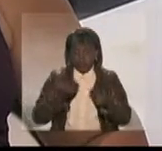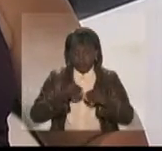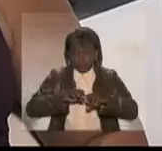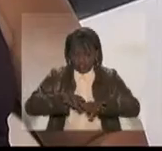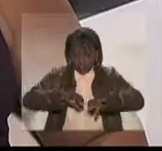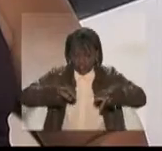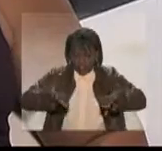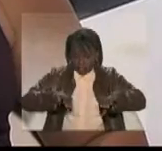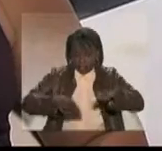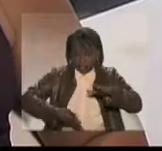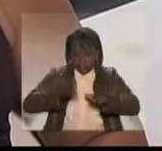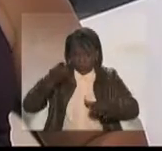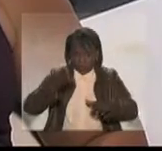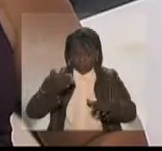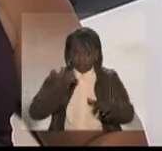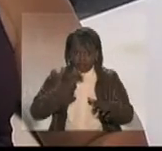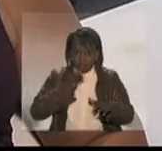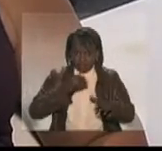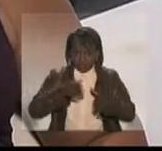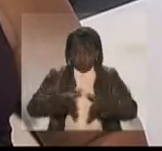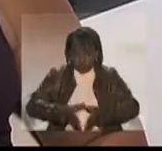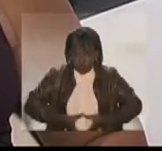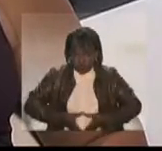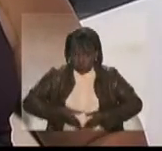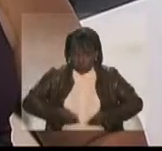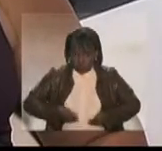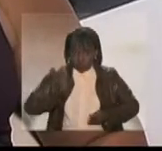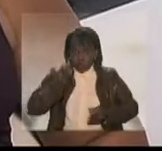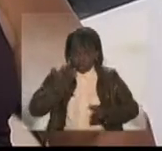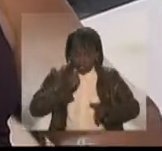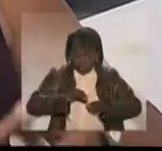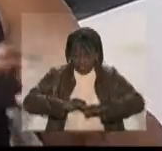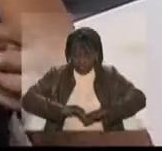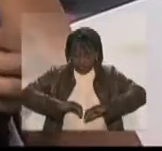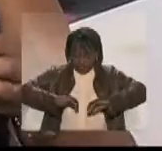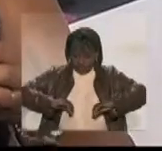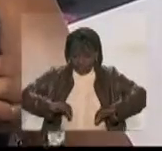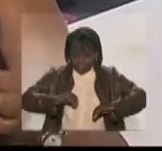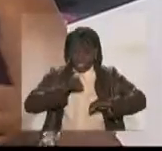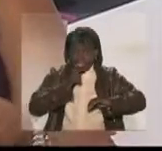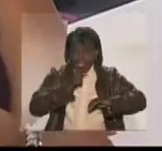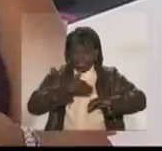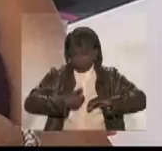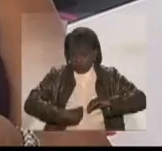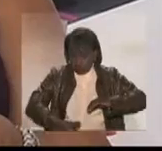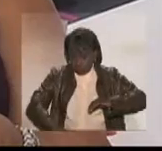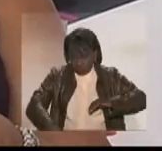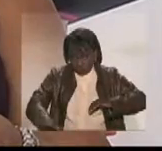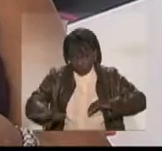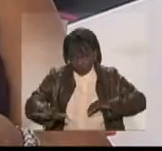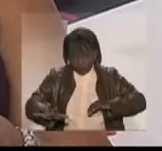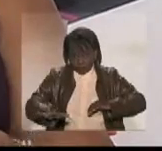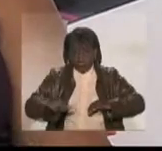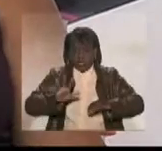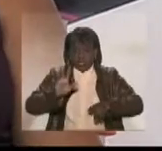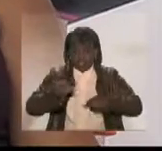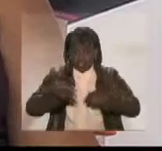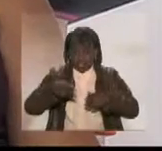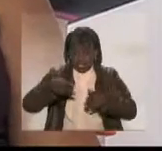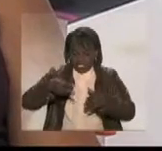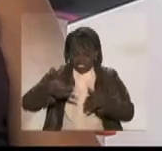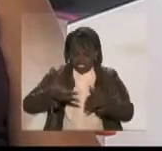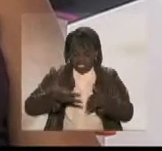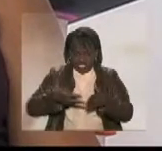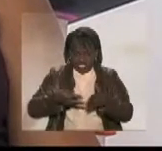e corte. Então, eles dilatam o colo do útero da mulher para a saída do líquido amniótico. E com